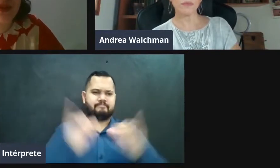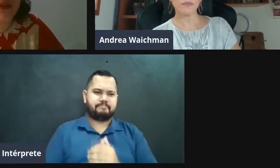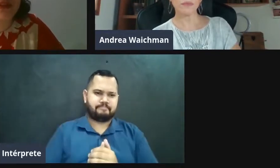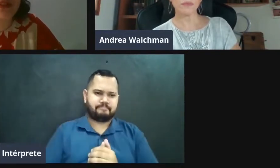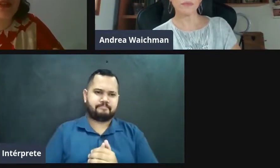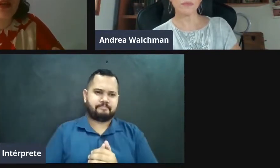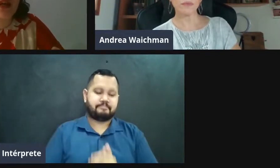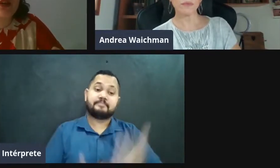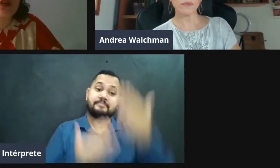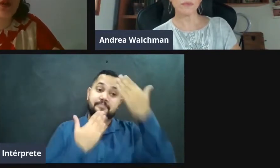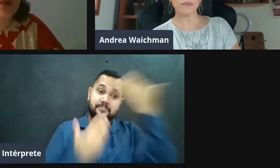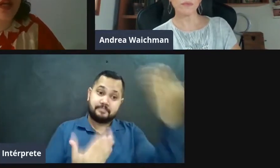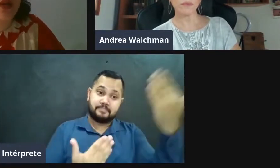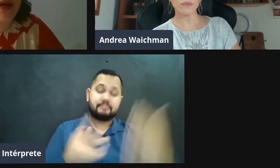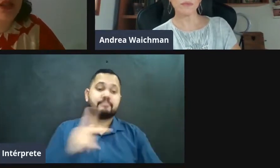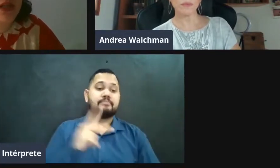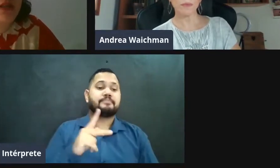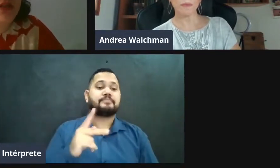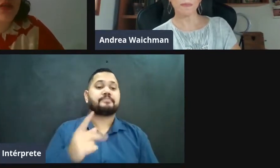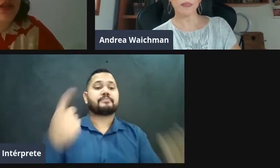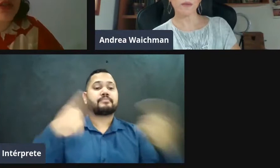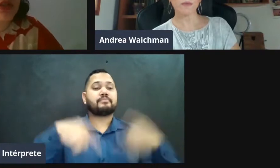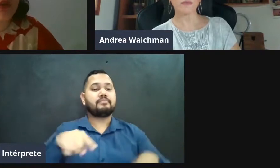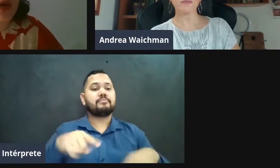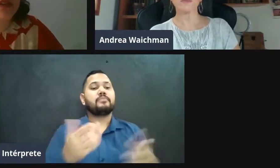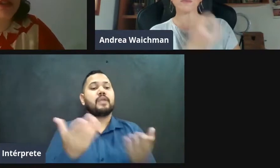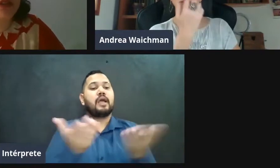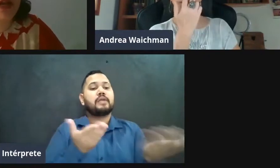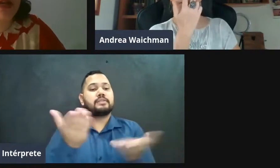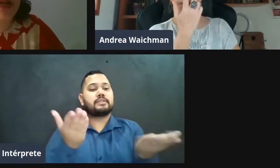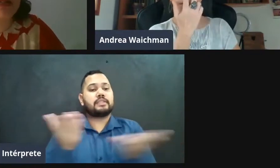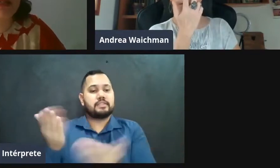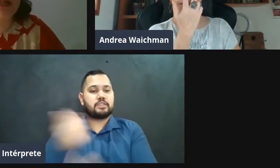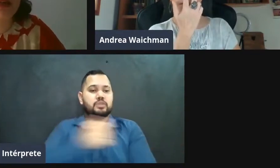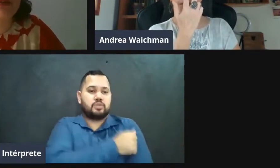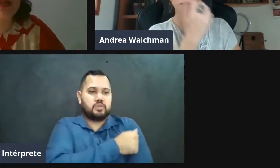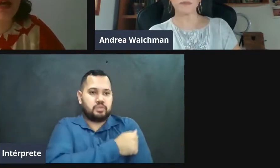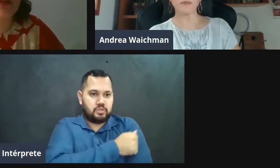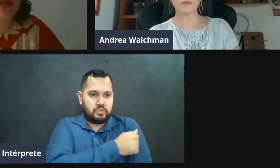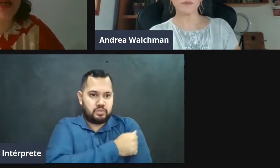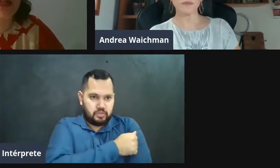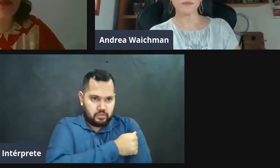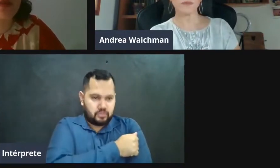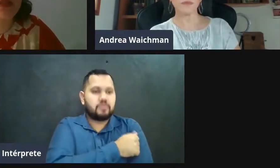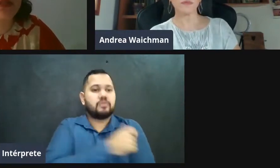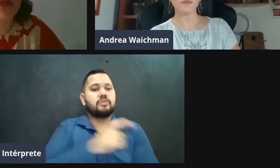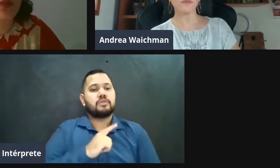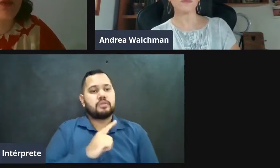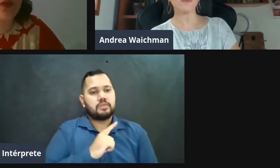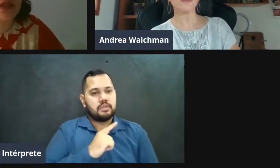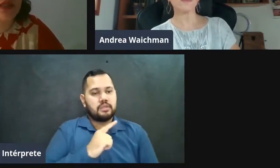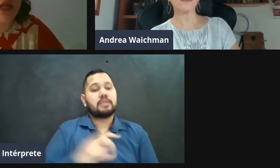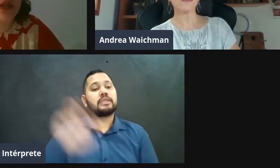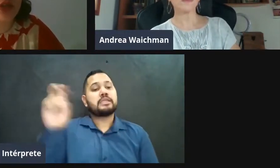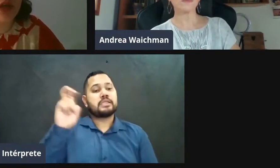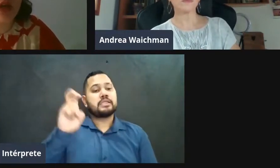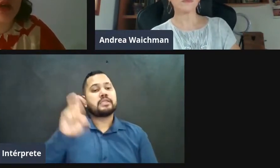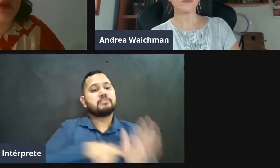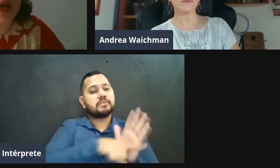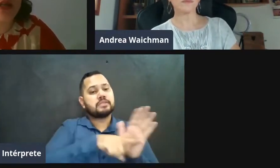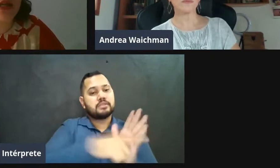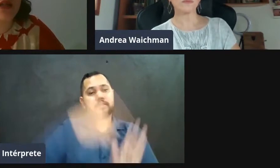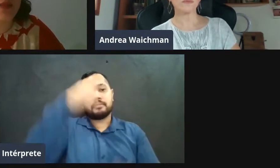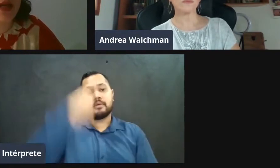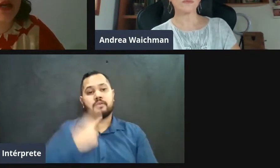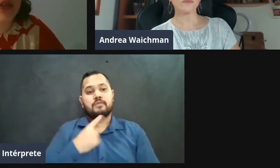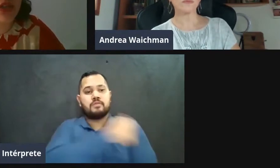Obrigada, professora. Sobre o tema assistência estudantil, a gente traz aqui os dados da quinta pesquisa do perfil discente, que